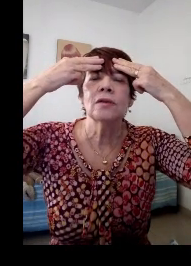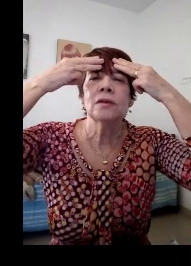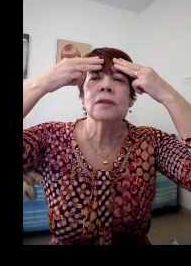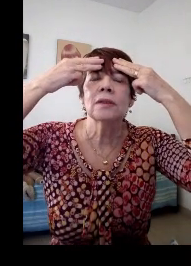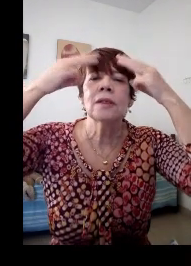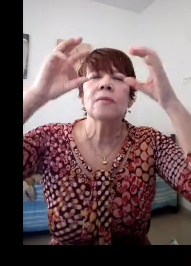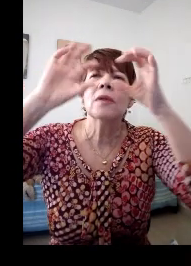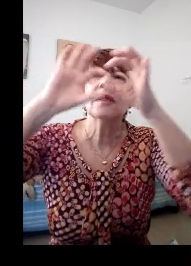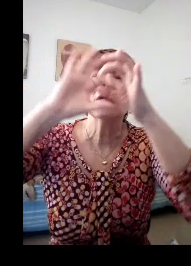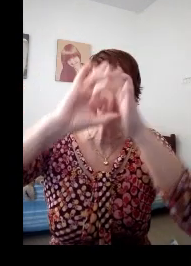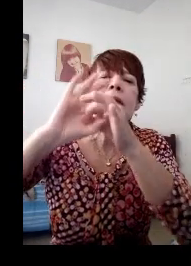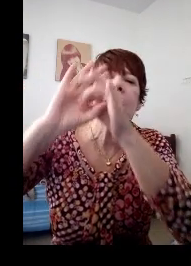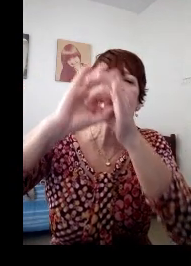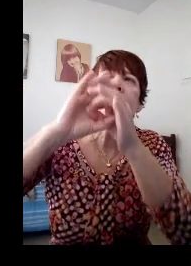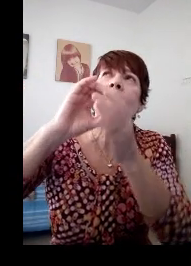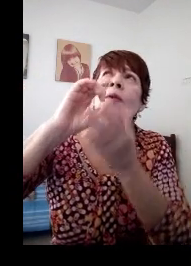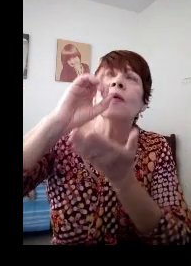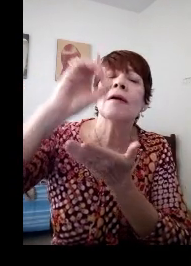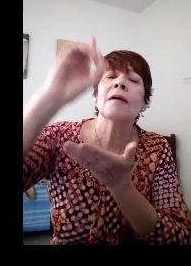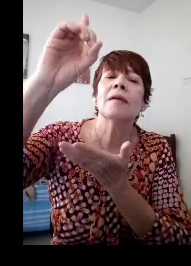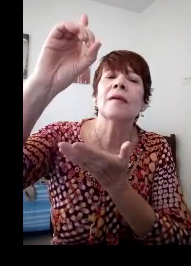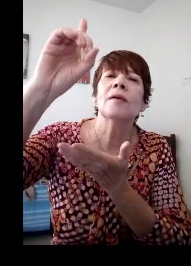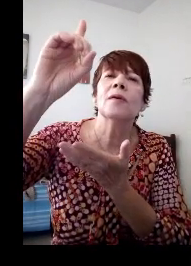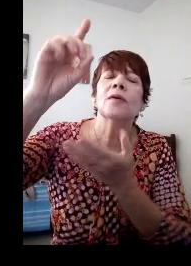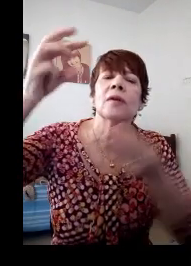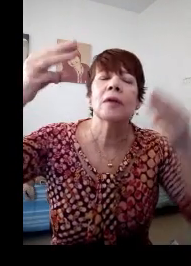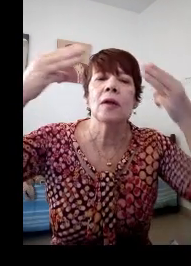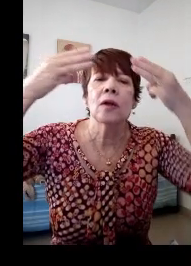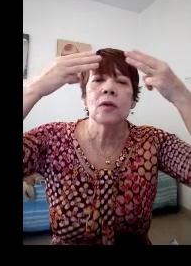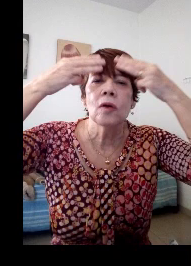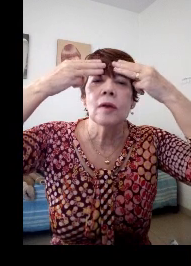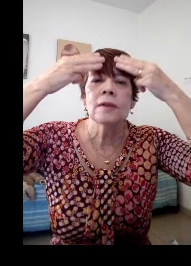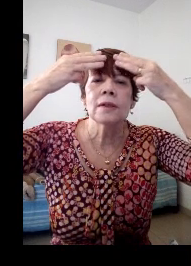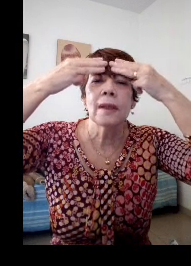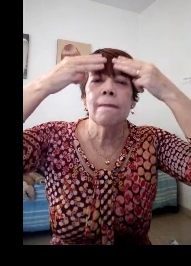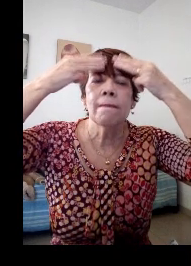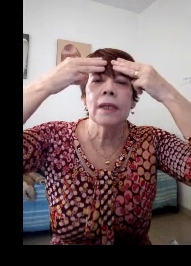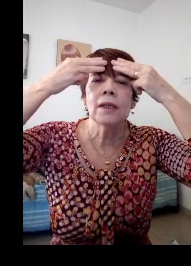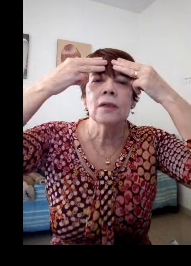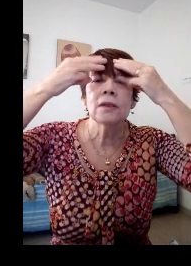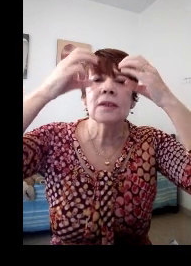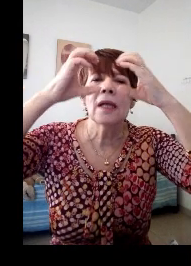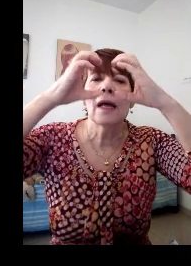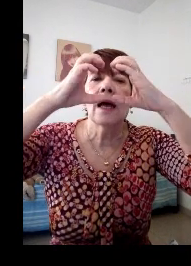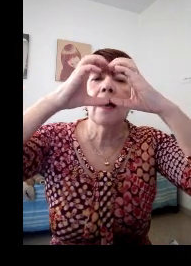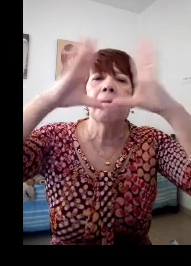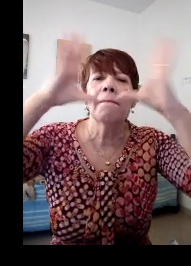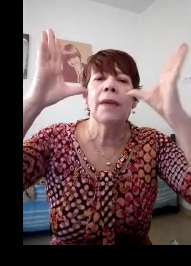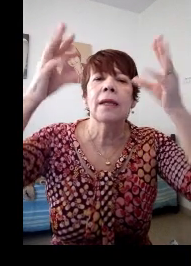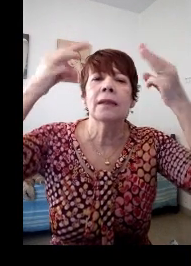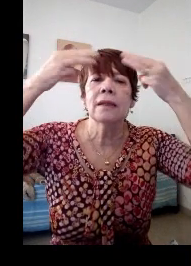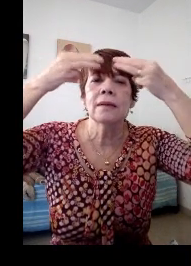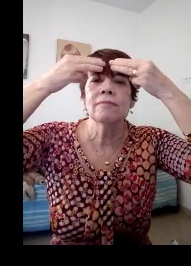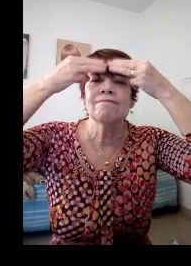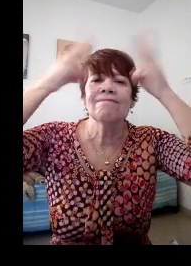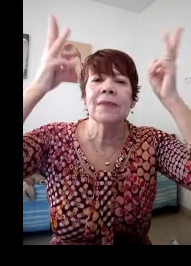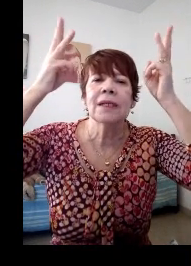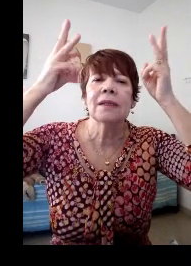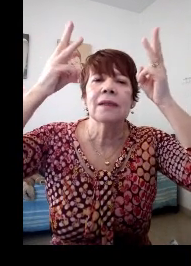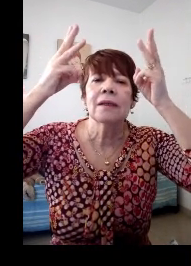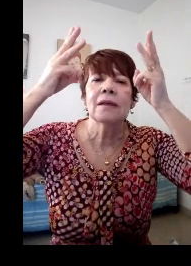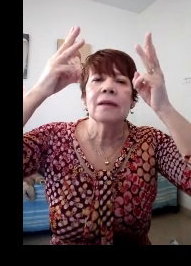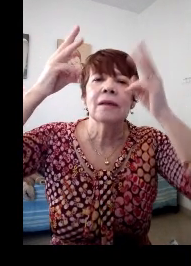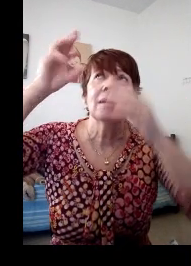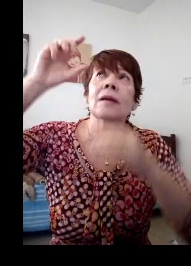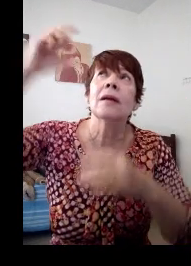no inimigo. Porque quando ela se fixa no inimigo, nós nos acostumamos. O